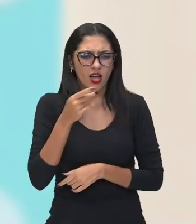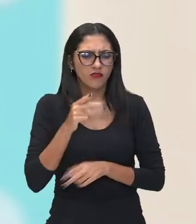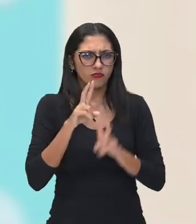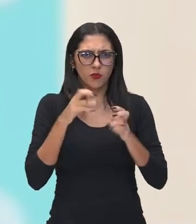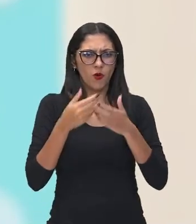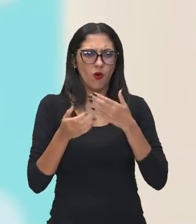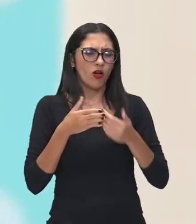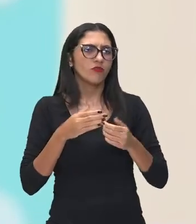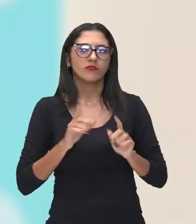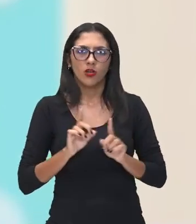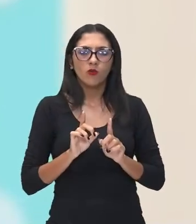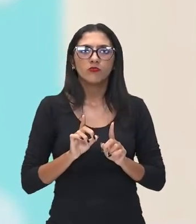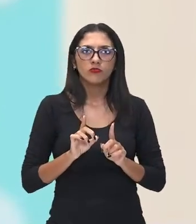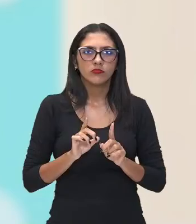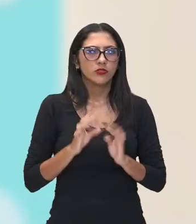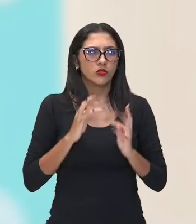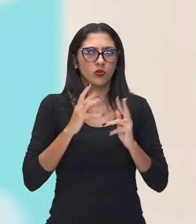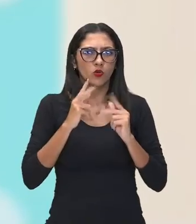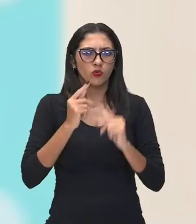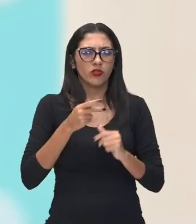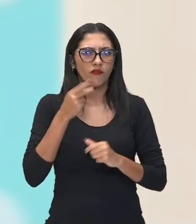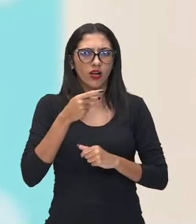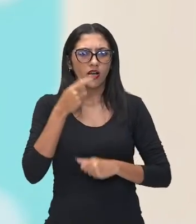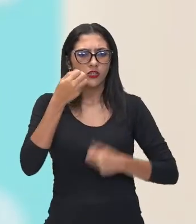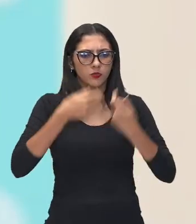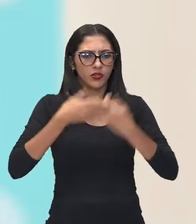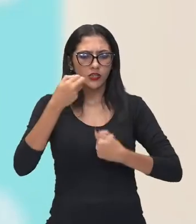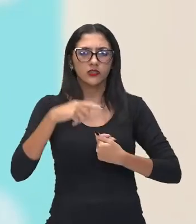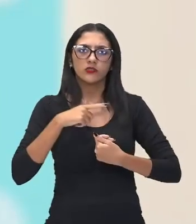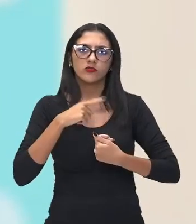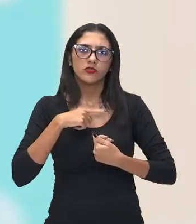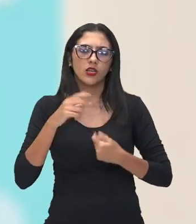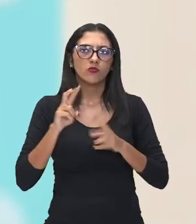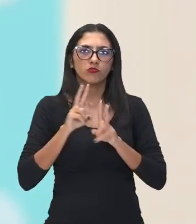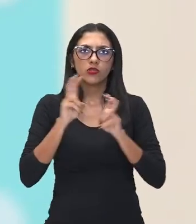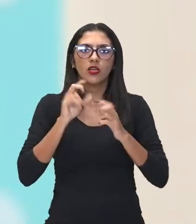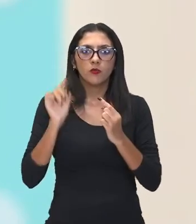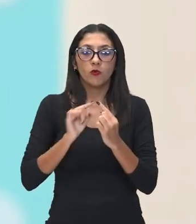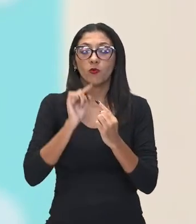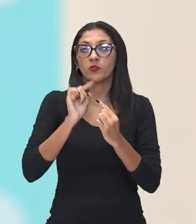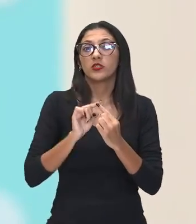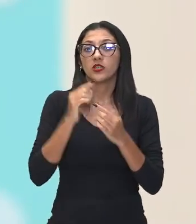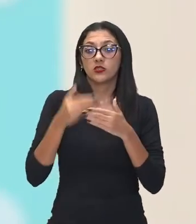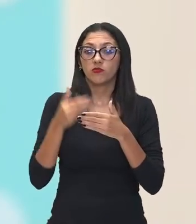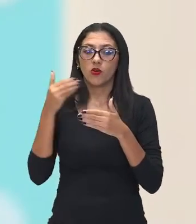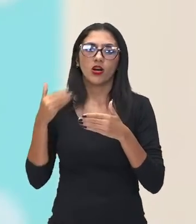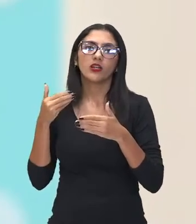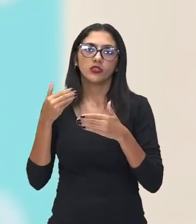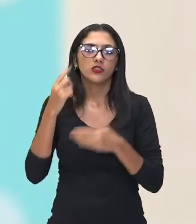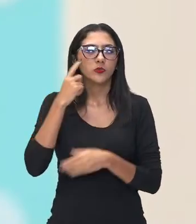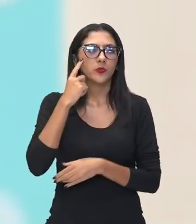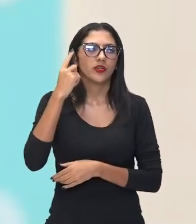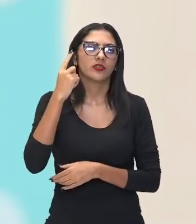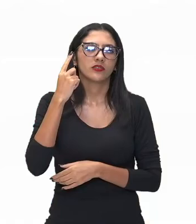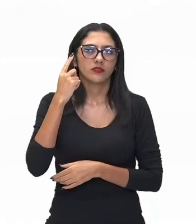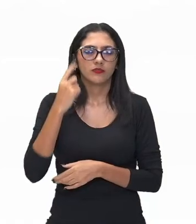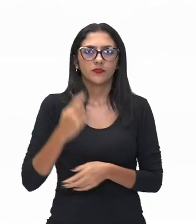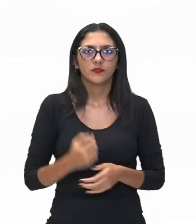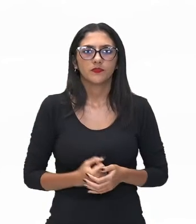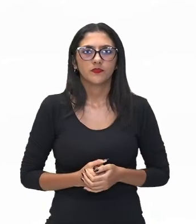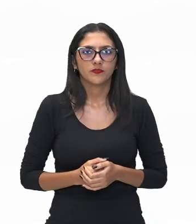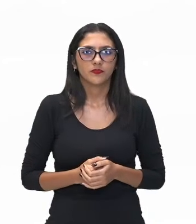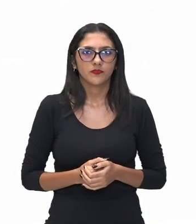Todo discurso tem uma ideologia por trás, tem um objetivo. Então, vamos ver o que é